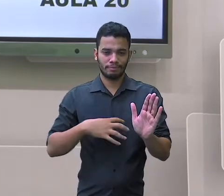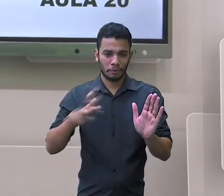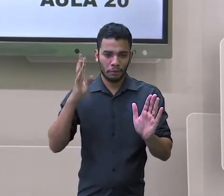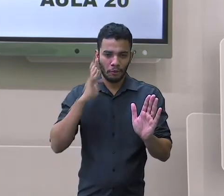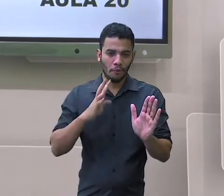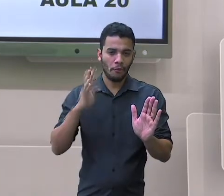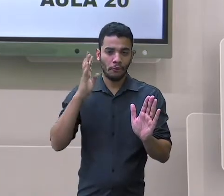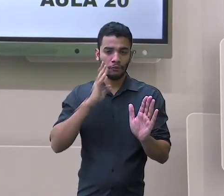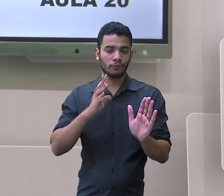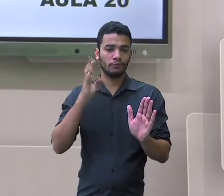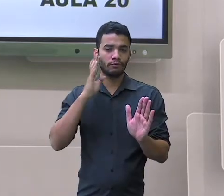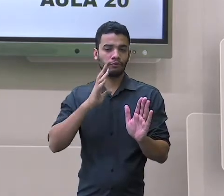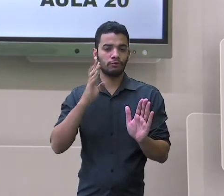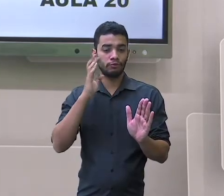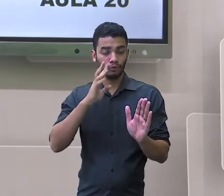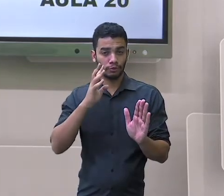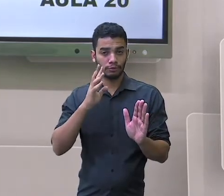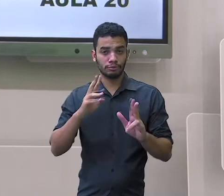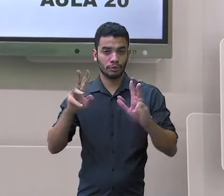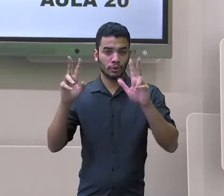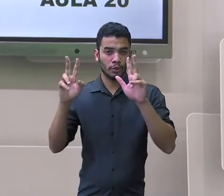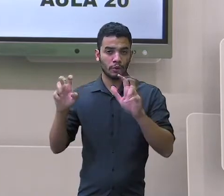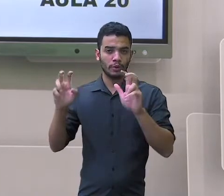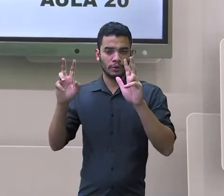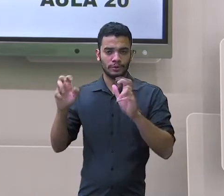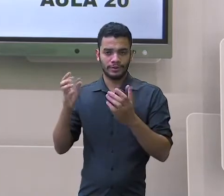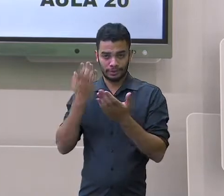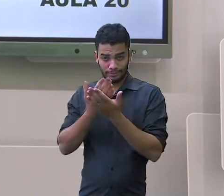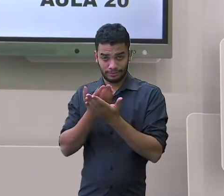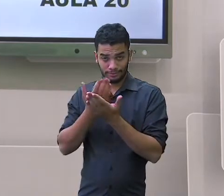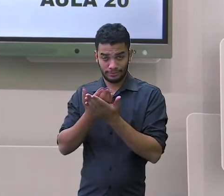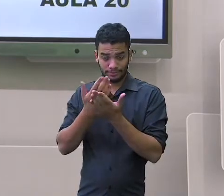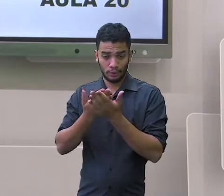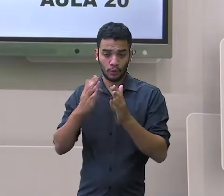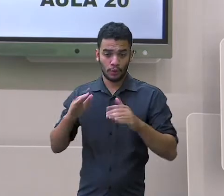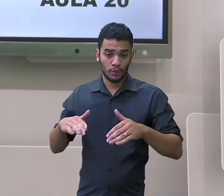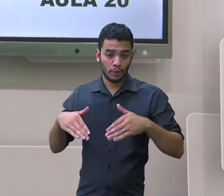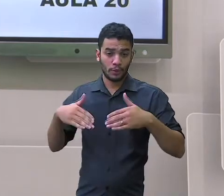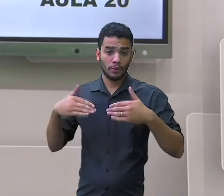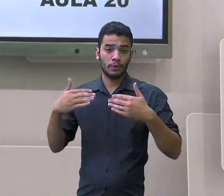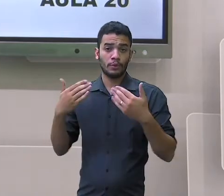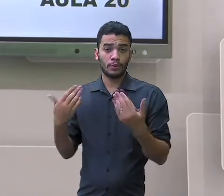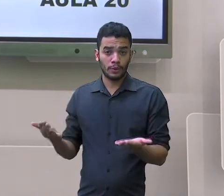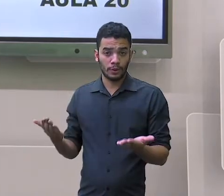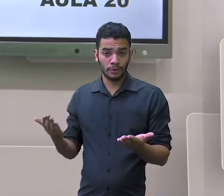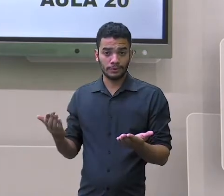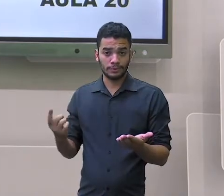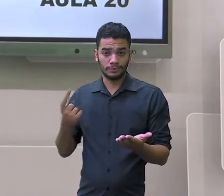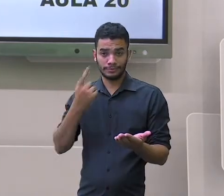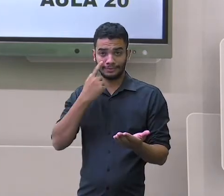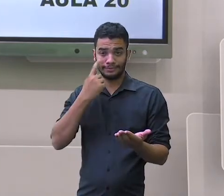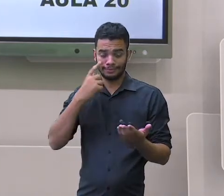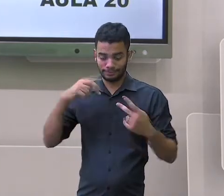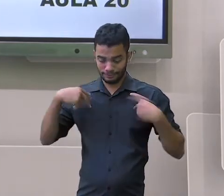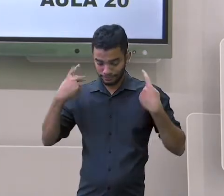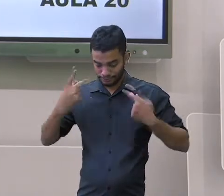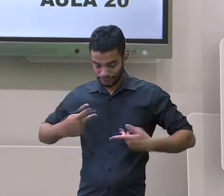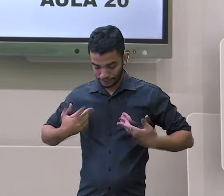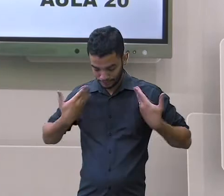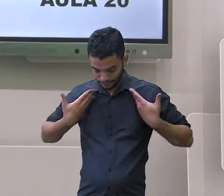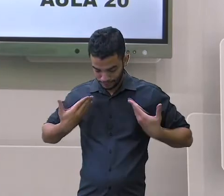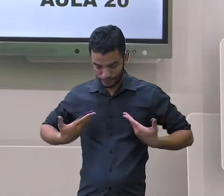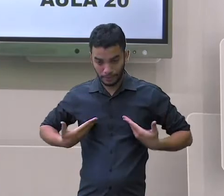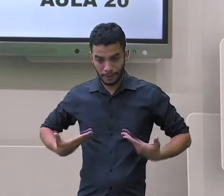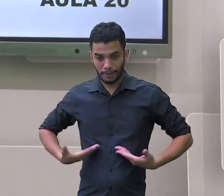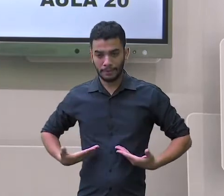nosso assunto, olha o título da nossa aula de hoje. Nós, não é isso? Olha bem, corpo